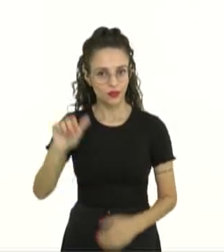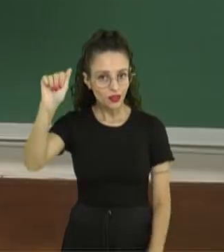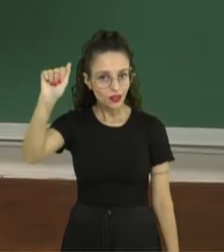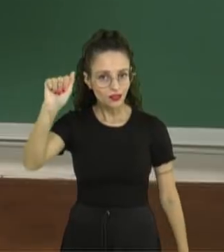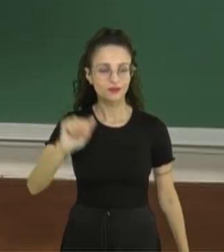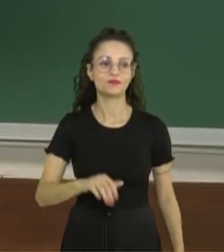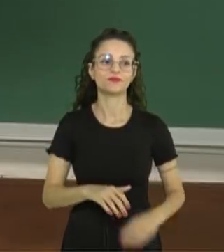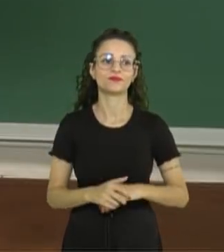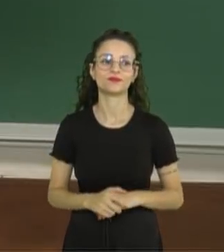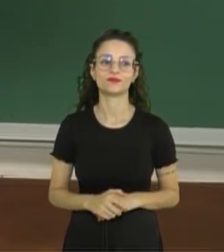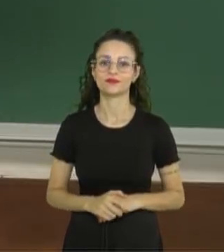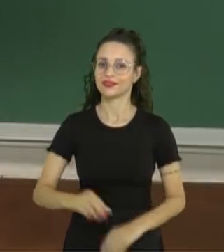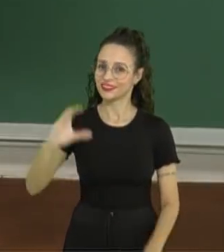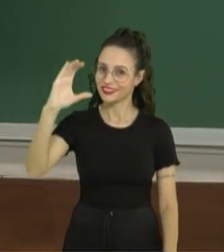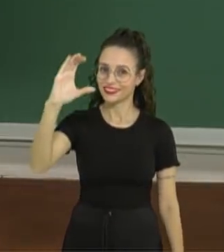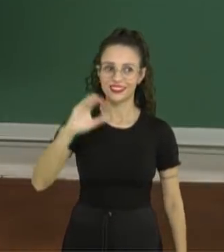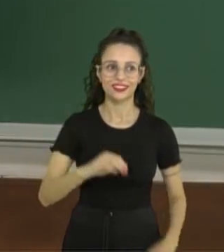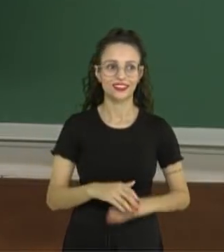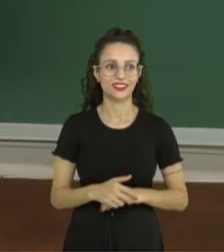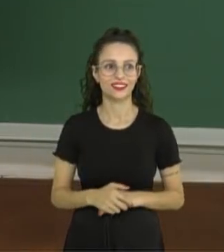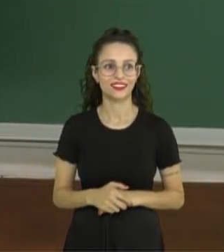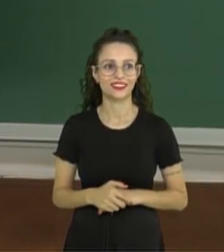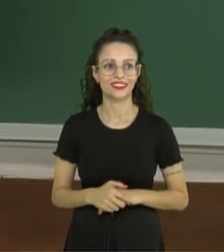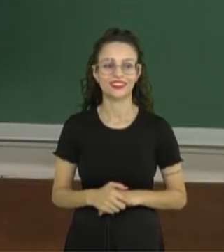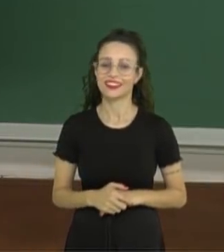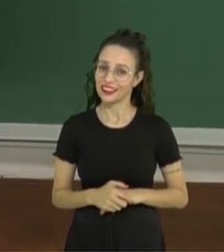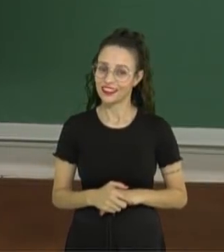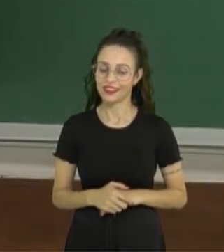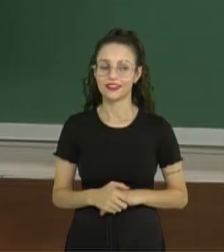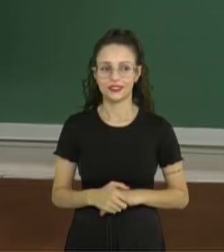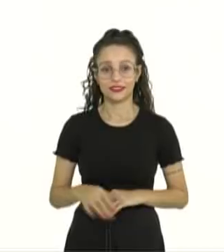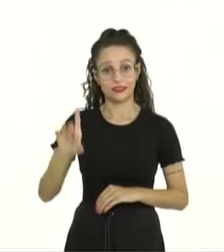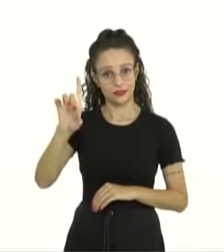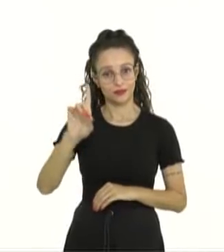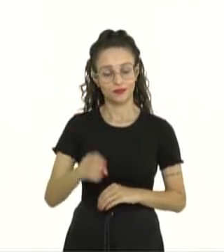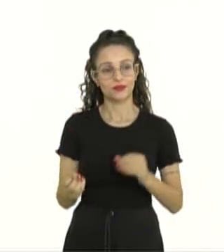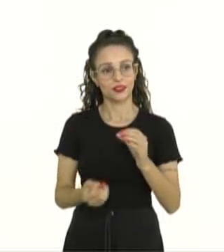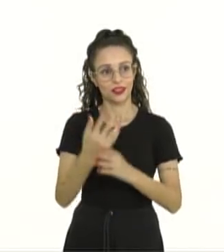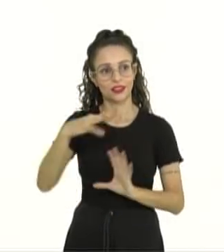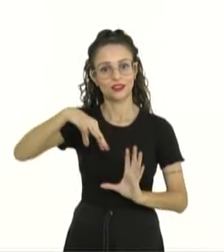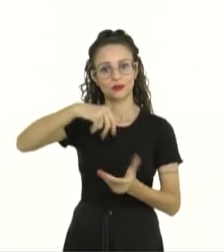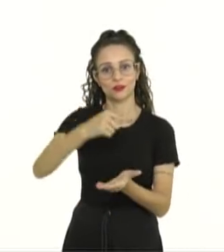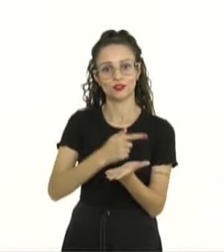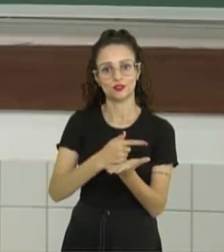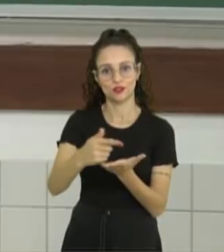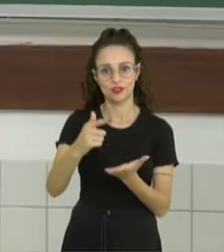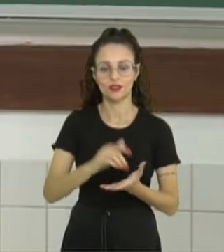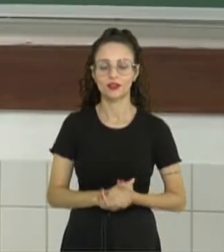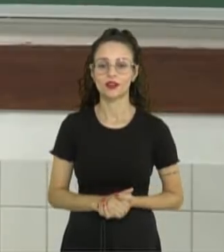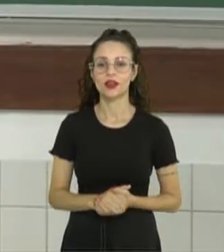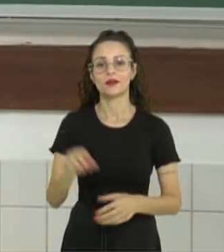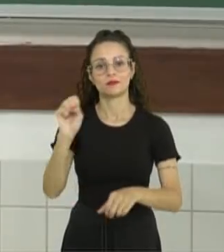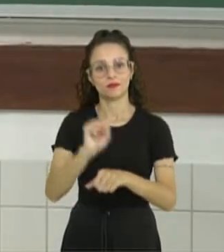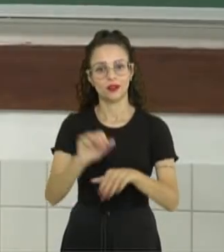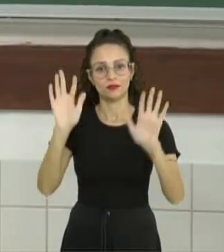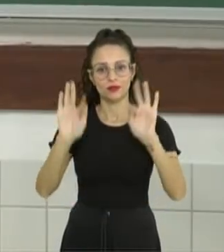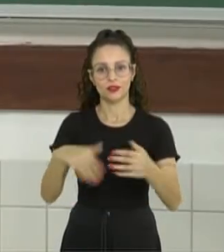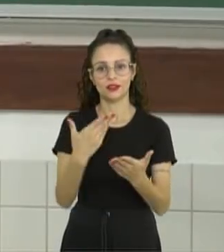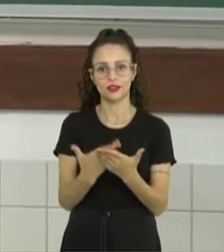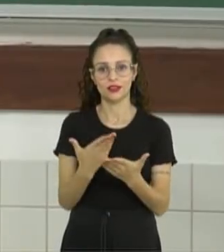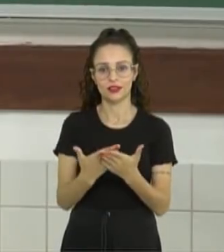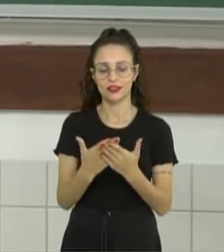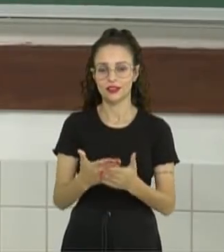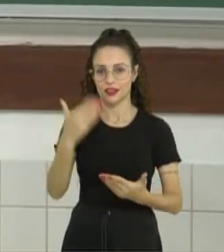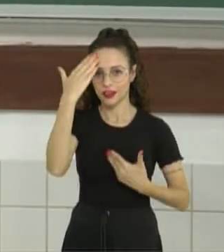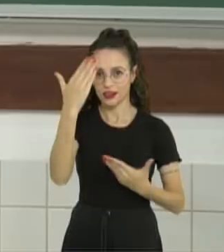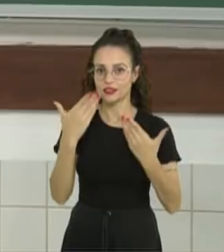A? Letra C! Peguei vocês. Criação do mundo, Gênese. Vamos parar por aí. Agradecer a todos